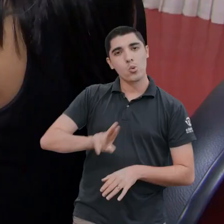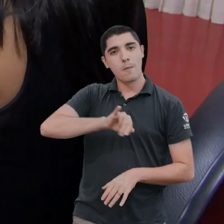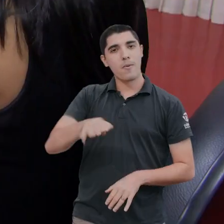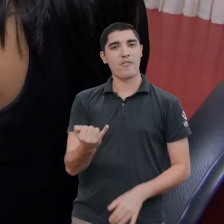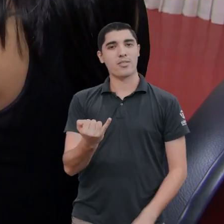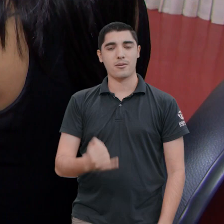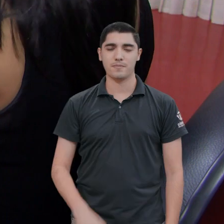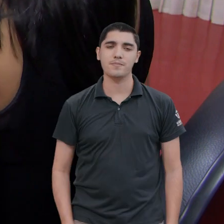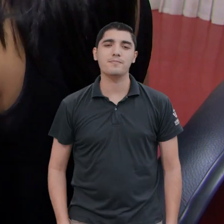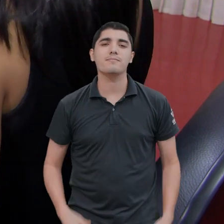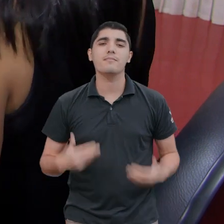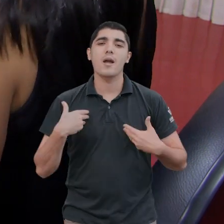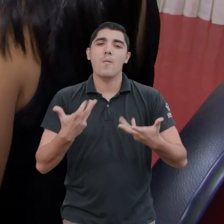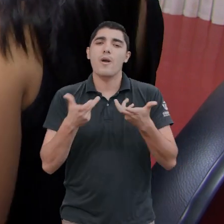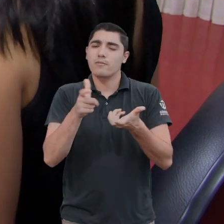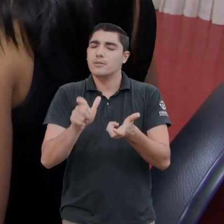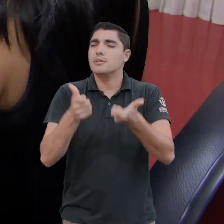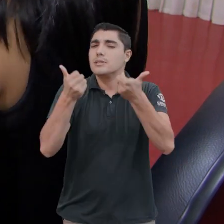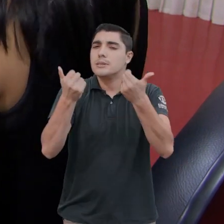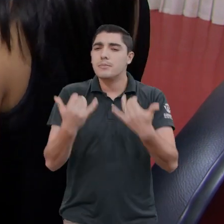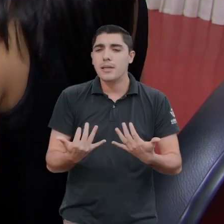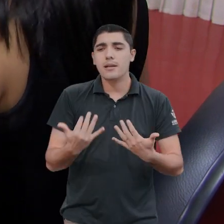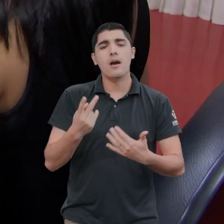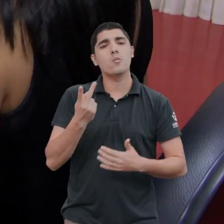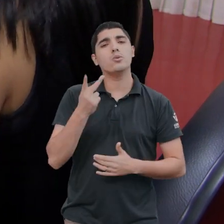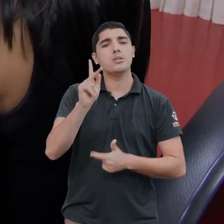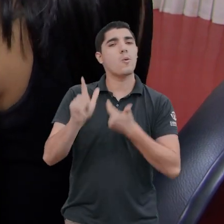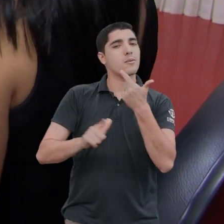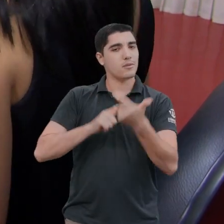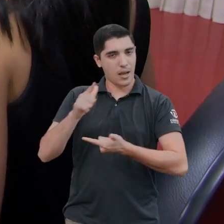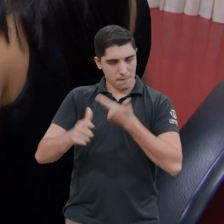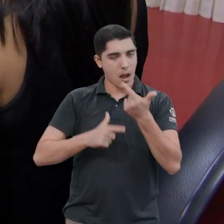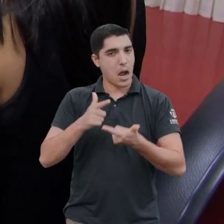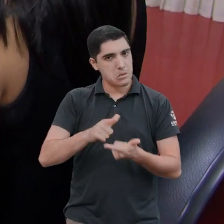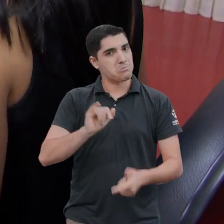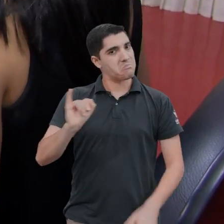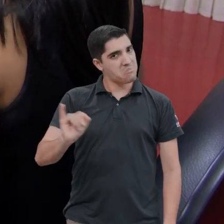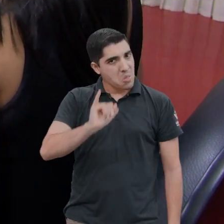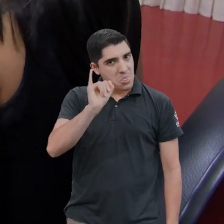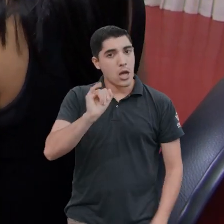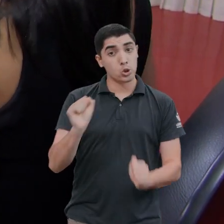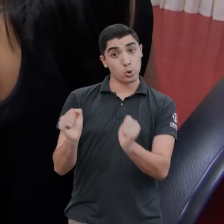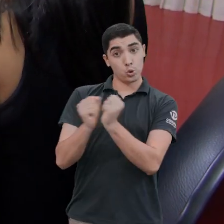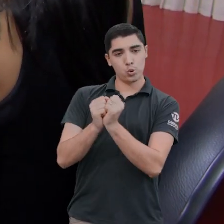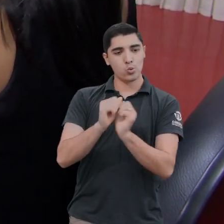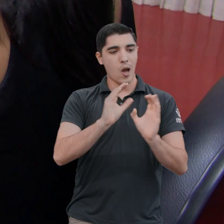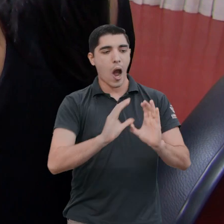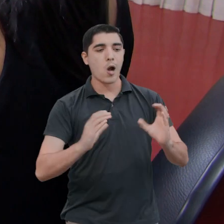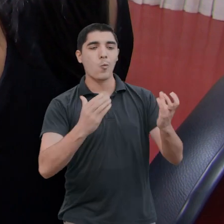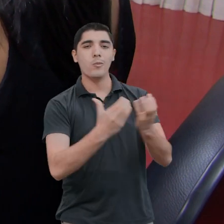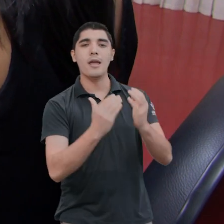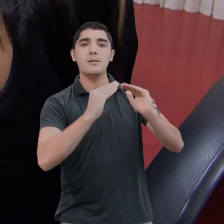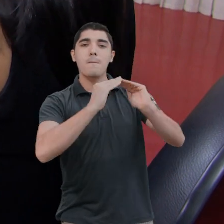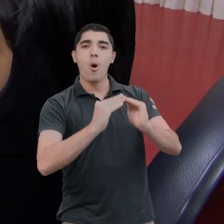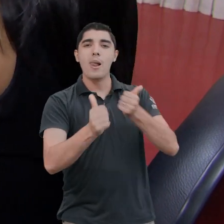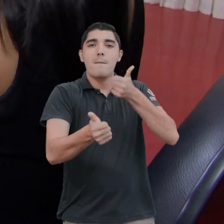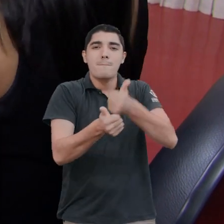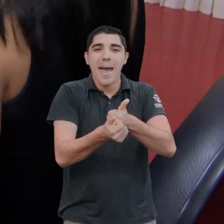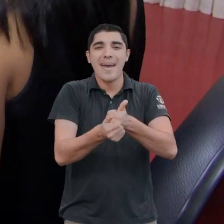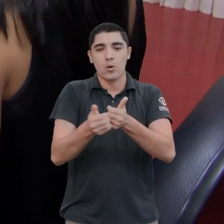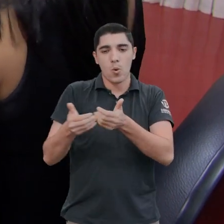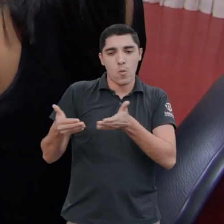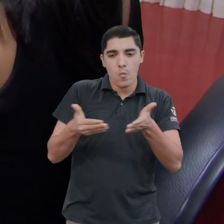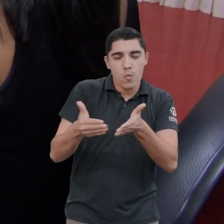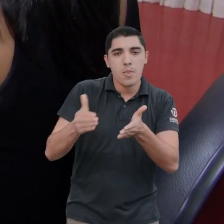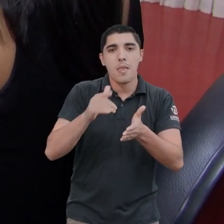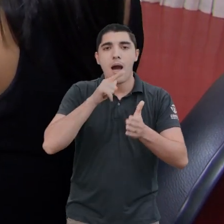peças. Queria que você falasse um pouquinho, explicasse sobre o seu trabalho muito importante com as comunidades ribeirinhas, como